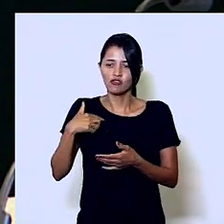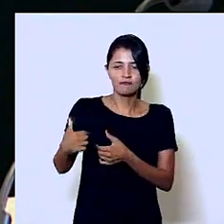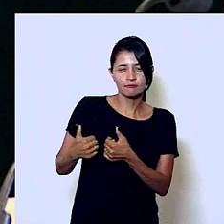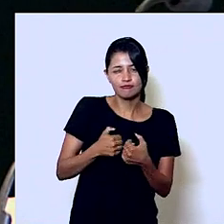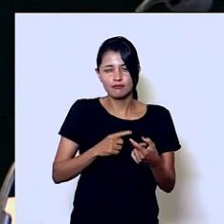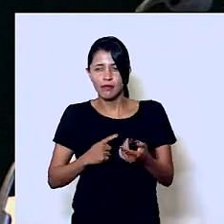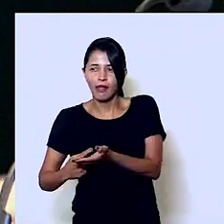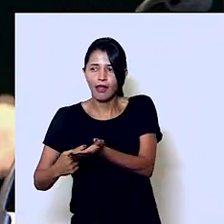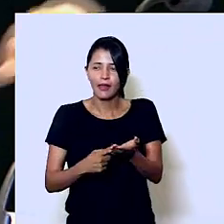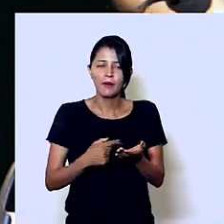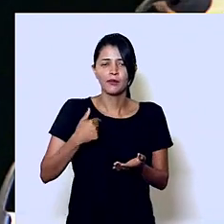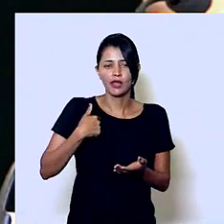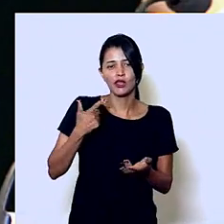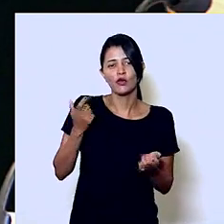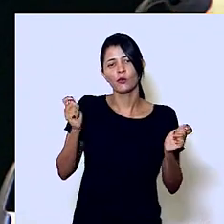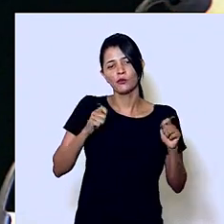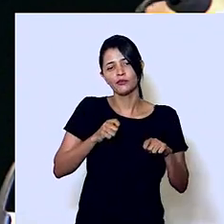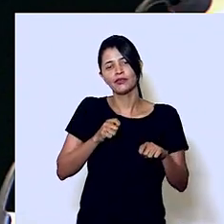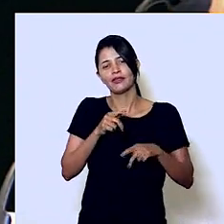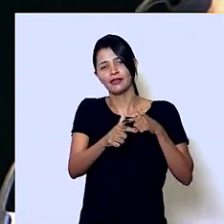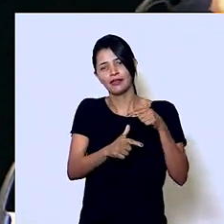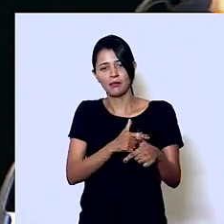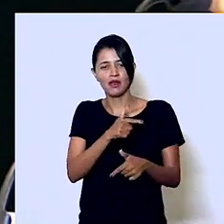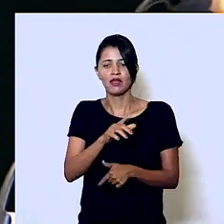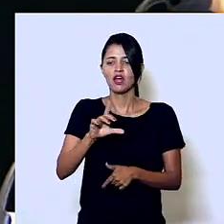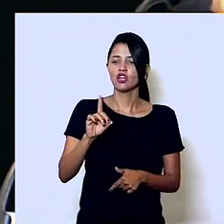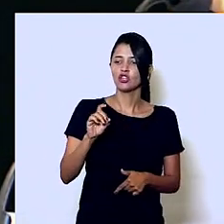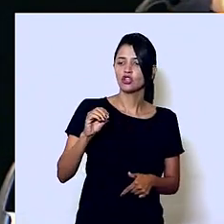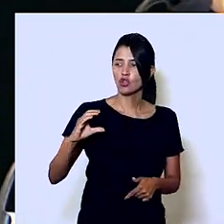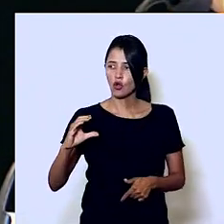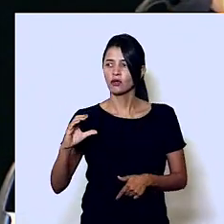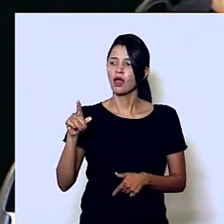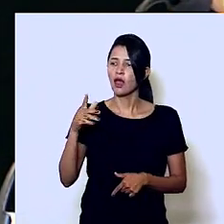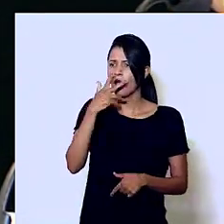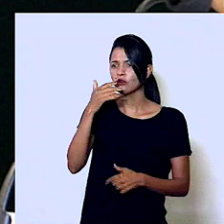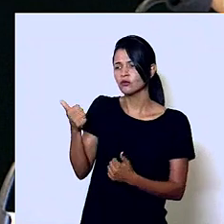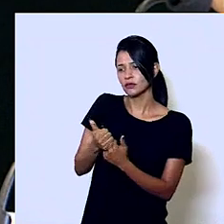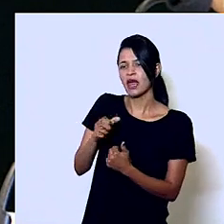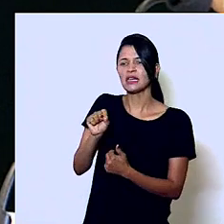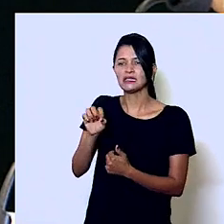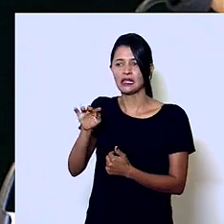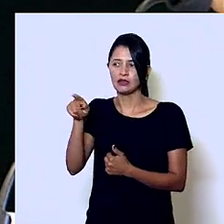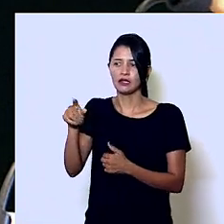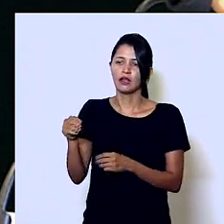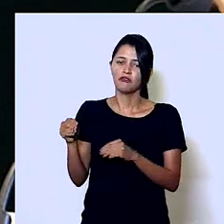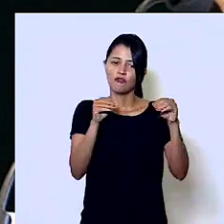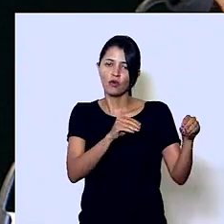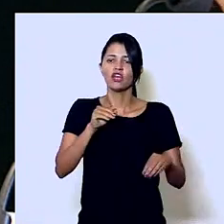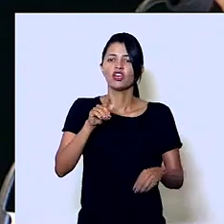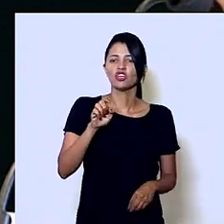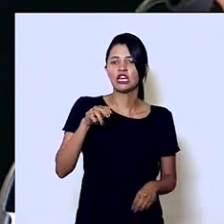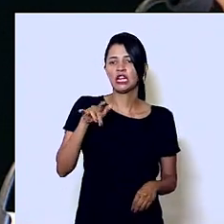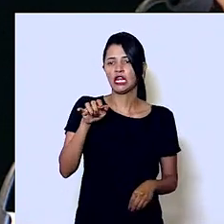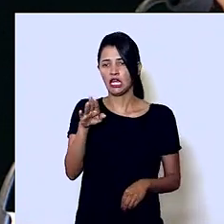fosse trabalhar justamente na DOC, acho que no lugar da Estela. Estela tinha ido para Genebra e eu fui substituí-la ao